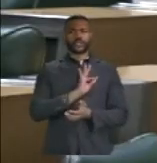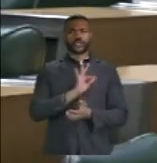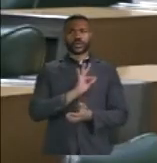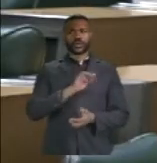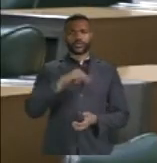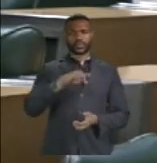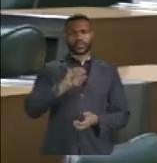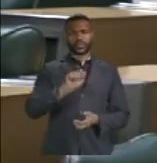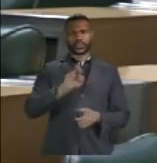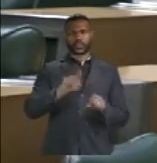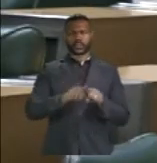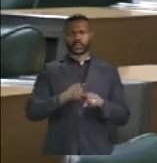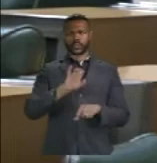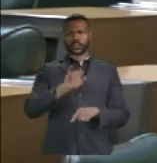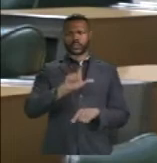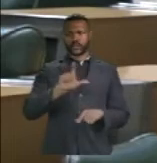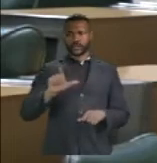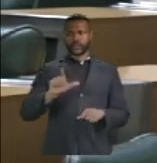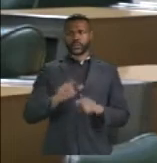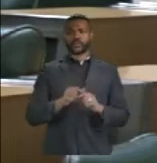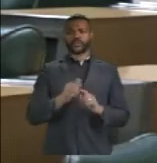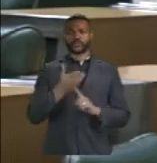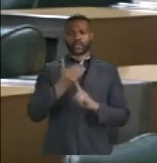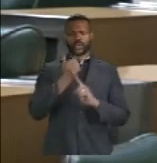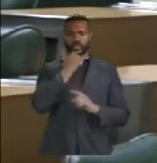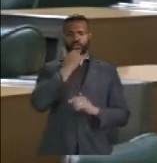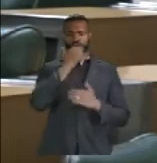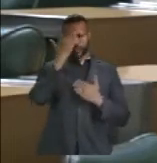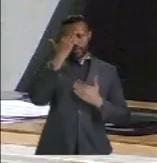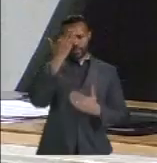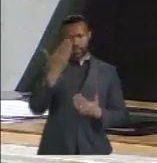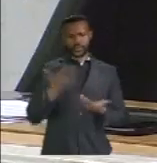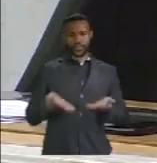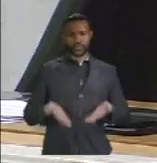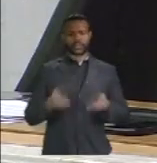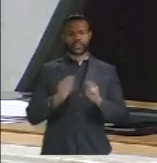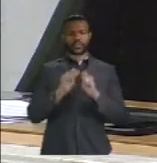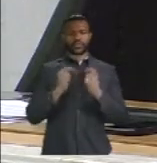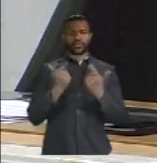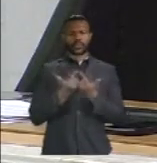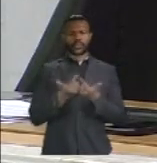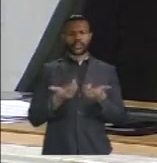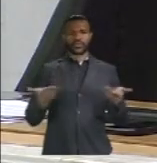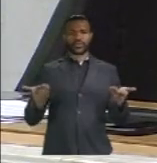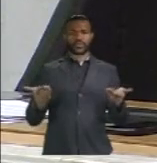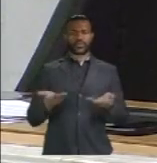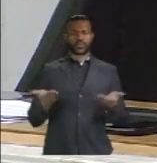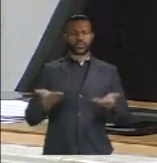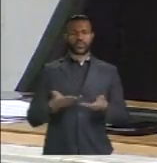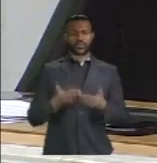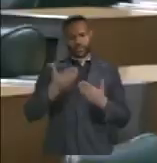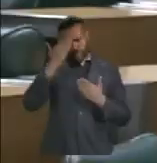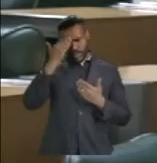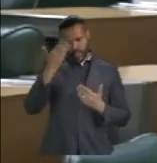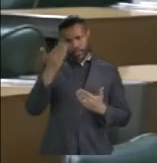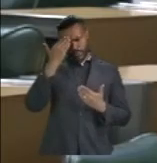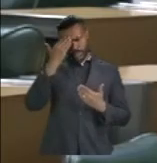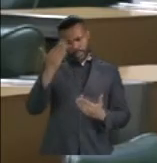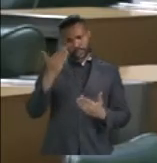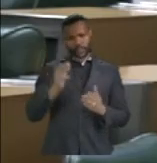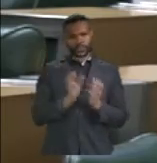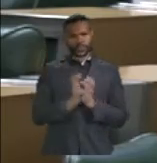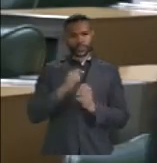policiais civis e técnicos científicos agradecem essa postura da casa na nossa assembléia legislativa hoje muito obrigado obrigado senhores